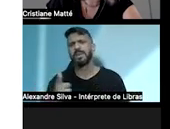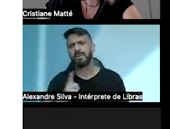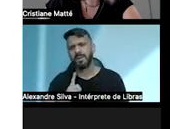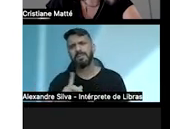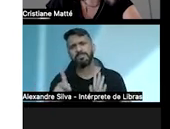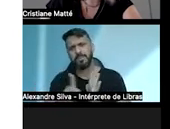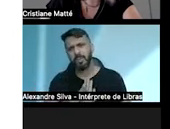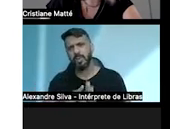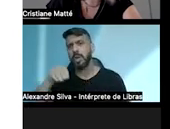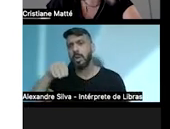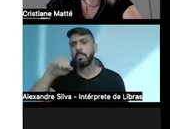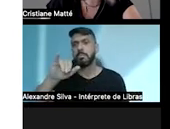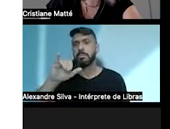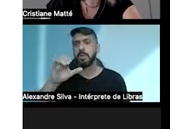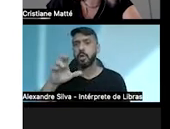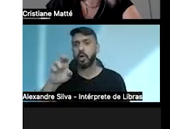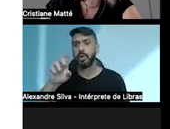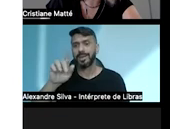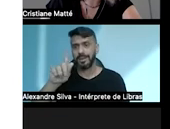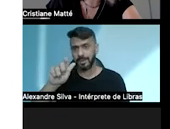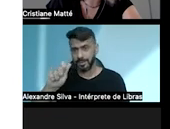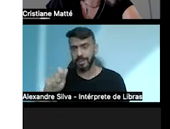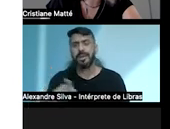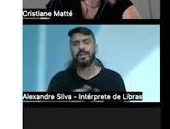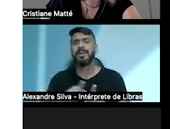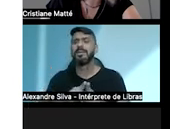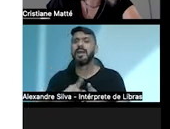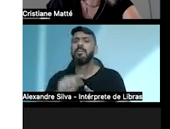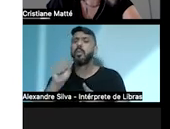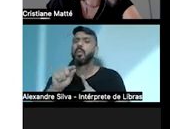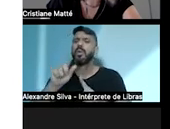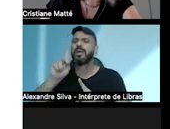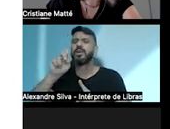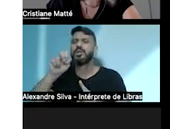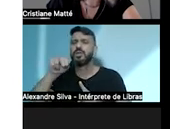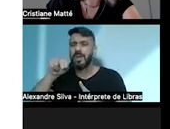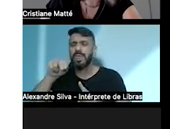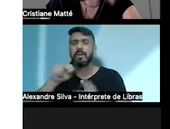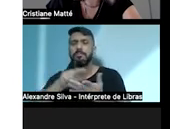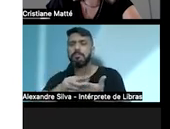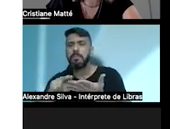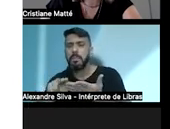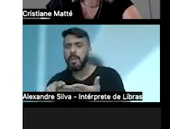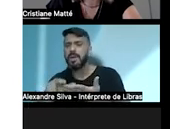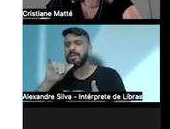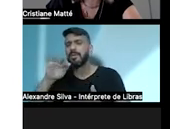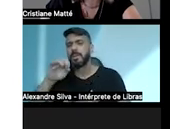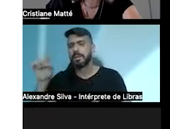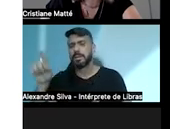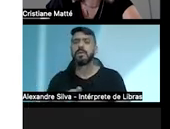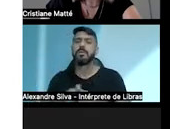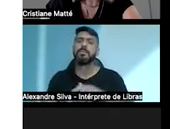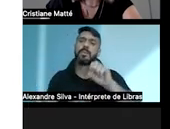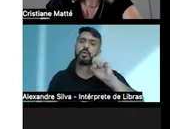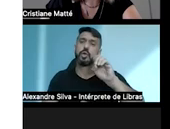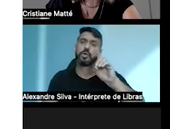microglia, se avaliou a ativação de vários genes inflamatórios, se avaliou o nível de proteína da SOD1 e da